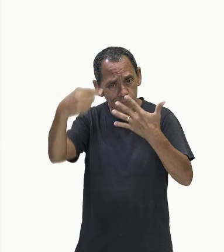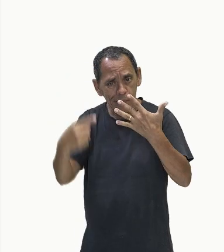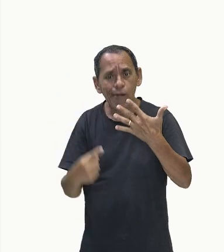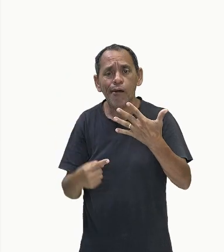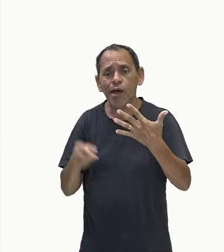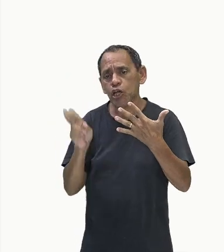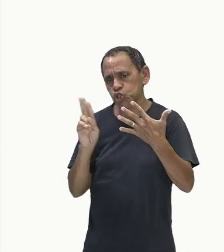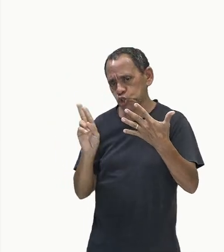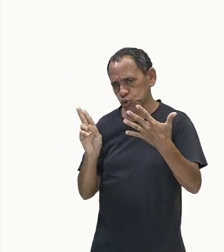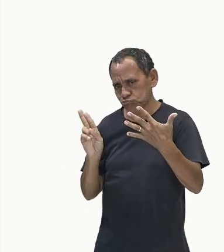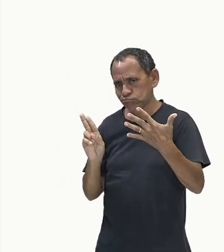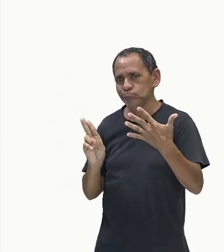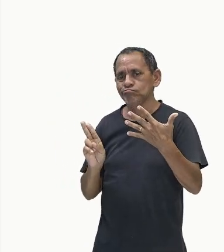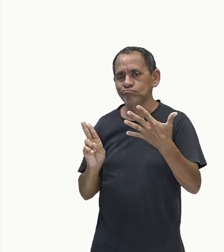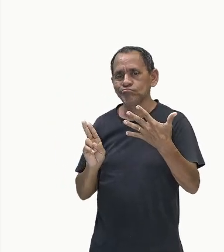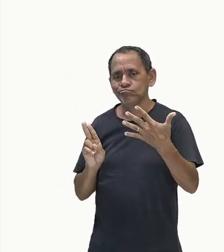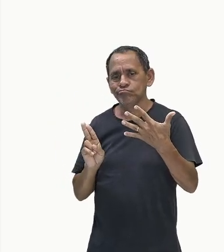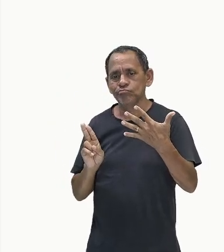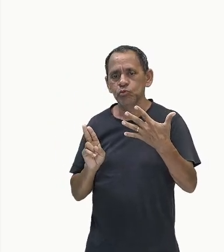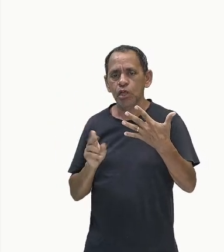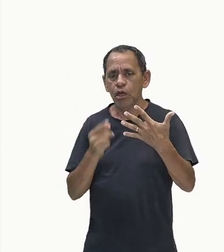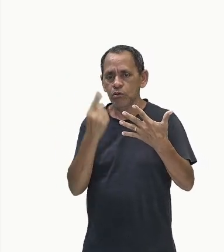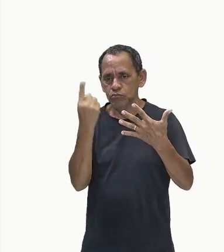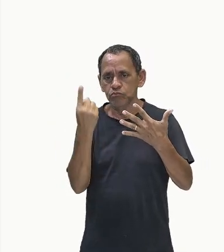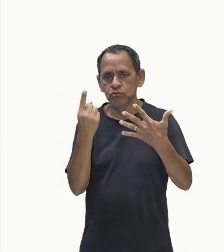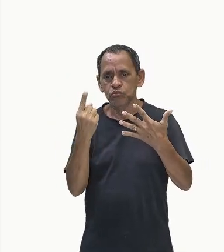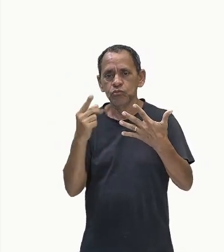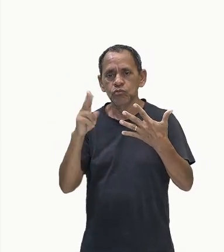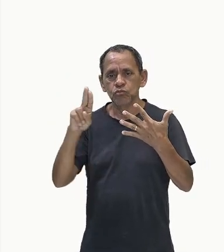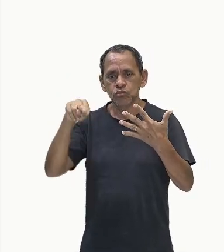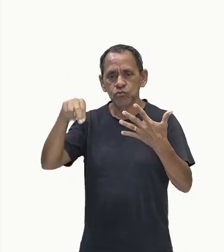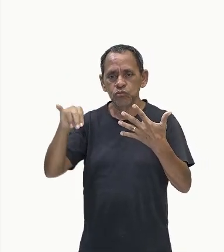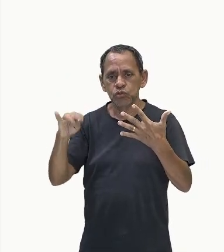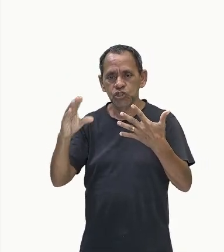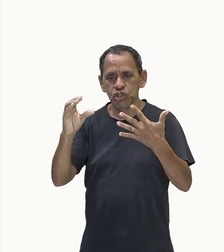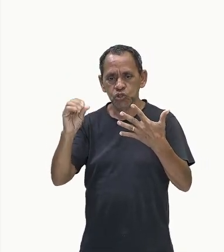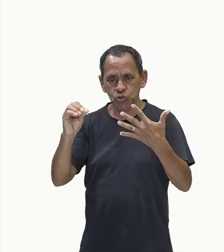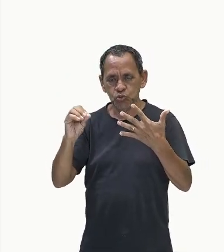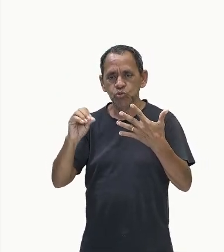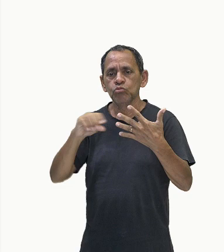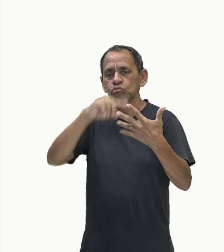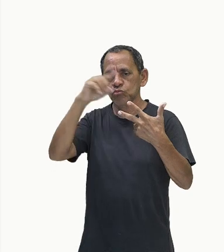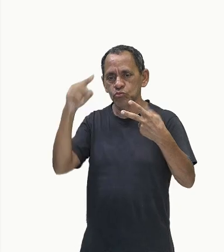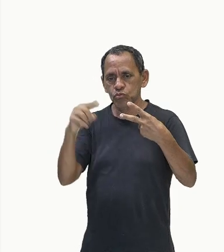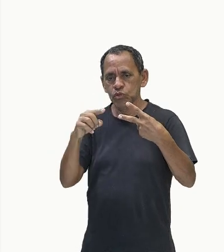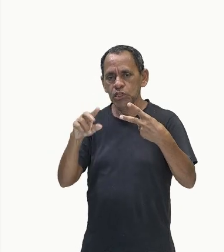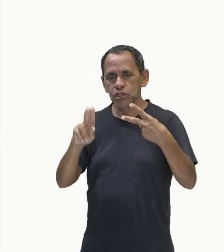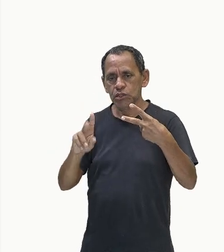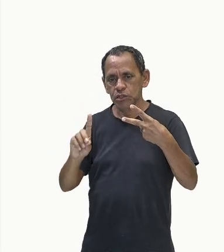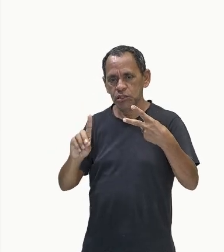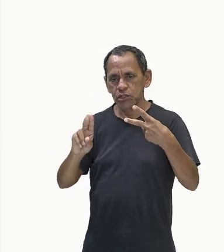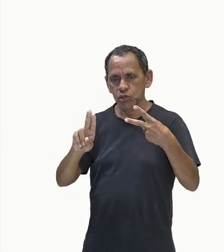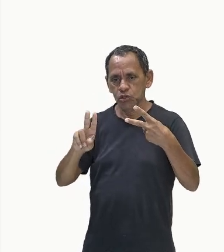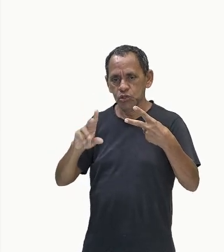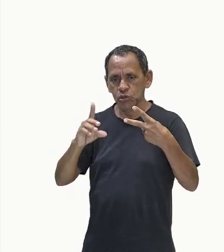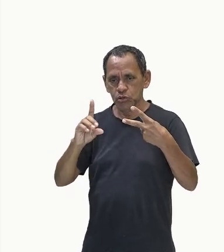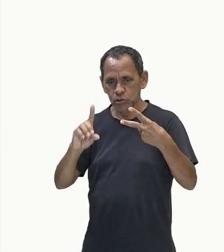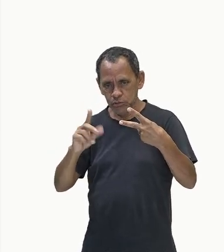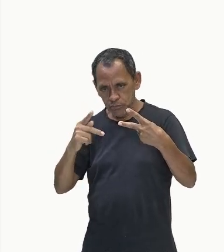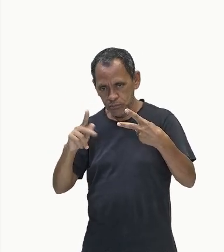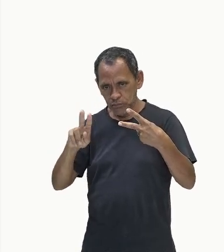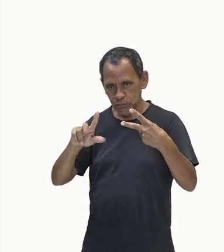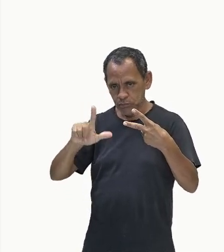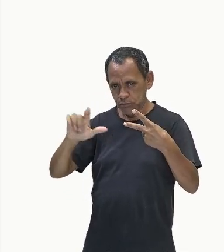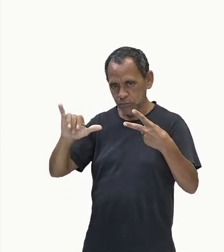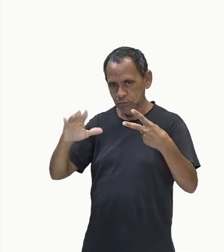nomezinhos que são dados, tá? Um cromossomo único ou um cromossomo duplicado, que é o que nós mais observamos,